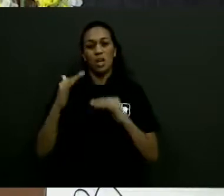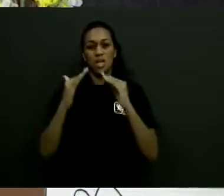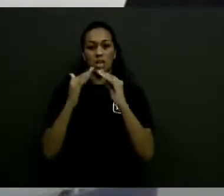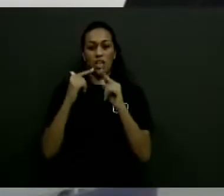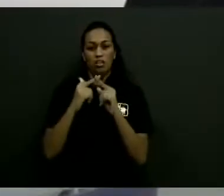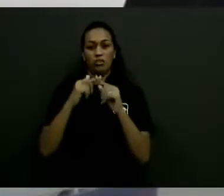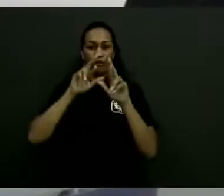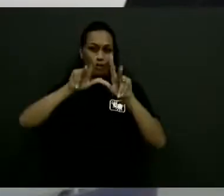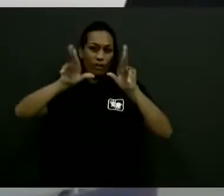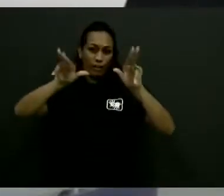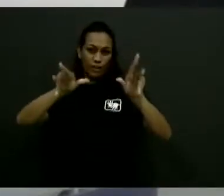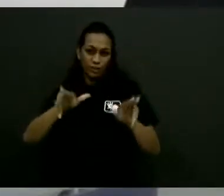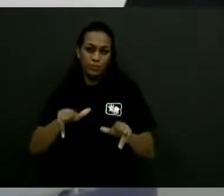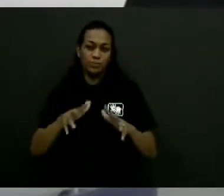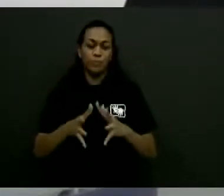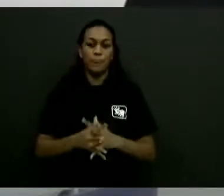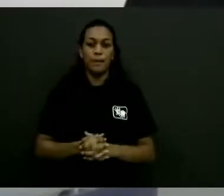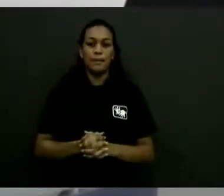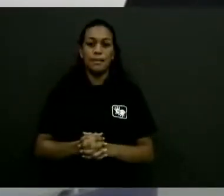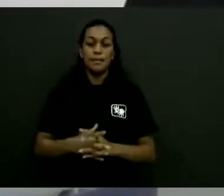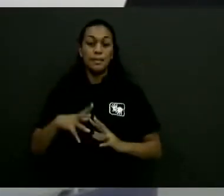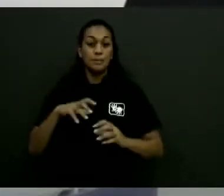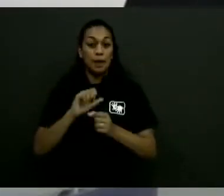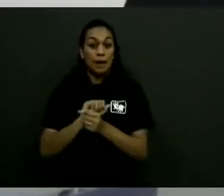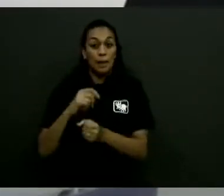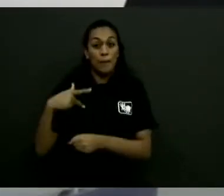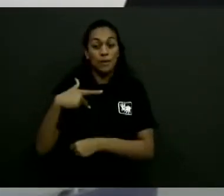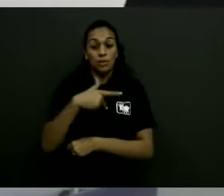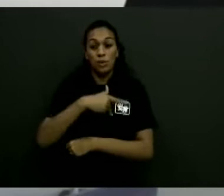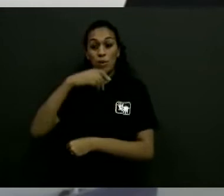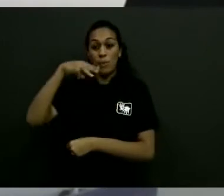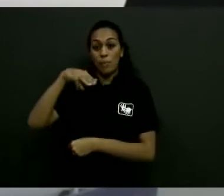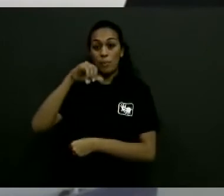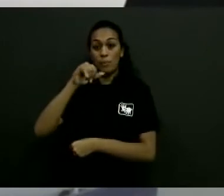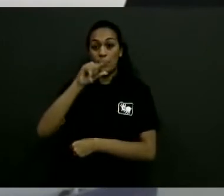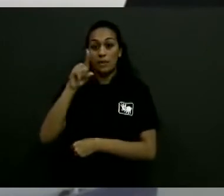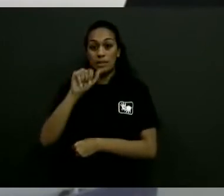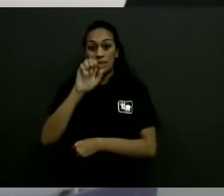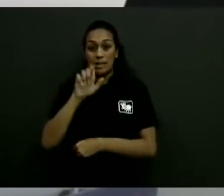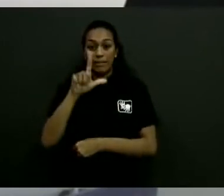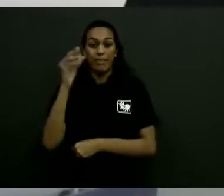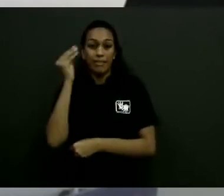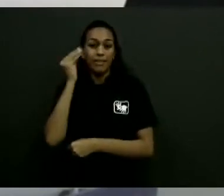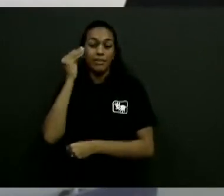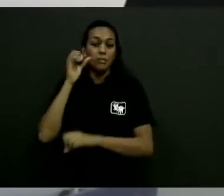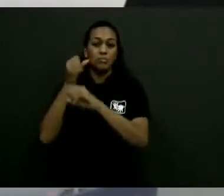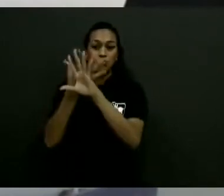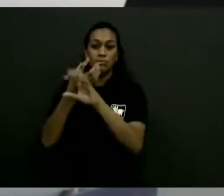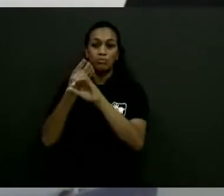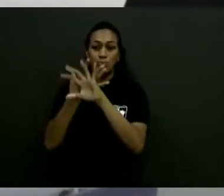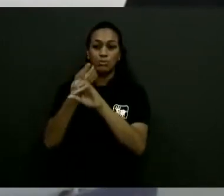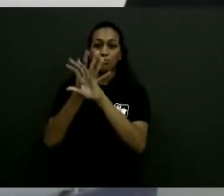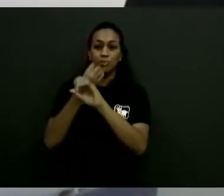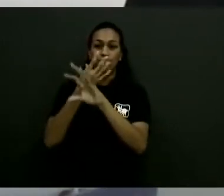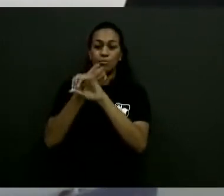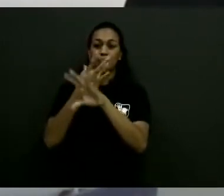Misael. Aliás, nós estamos aguardando o pastor Misael, não estamos conseguindo a conexão com ele, estamos aguardando